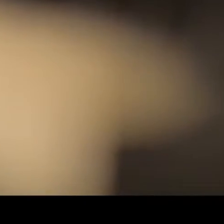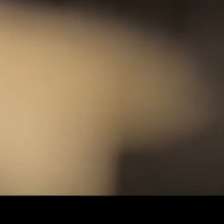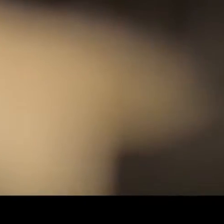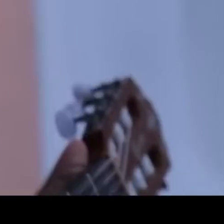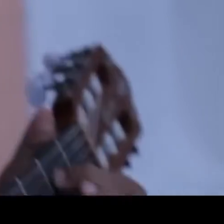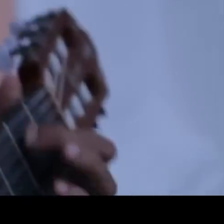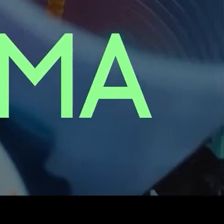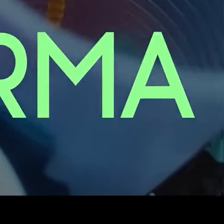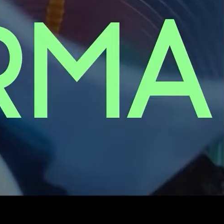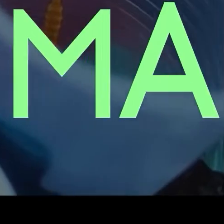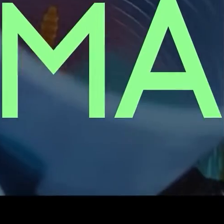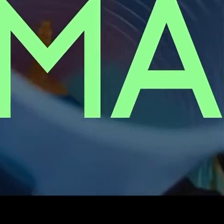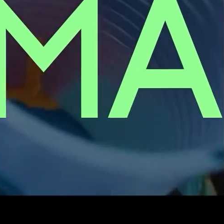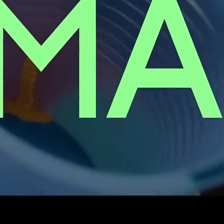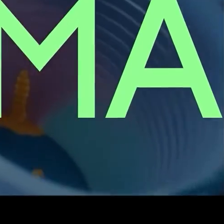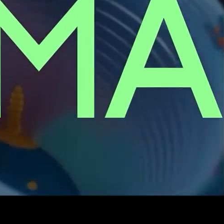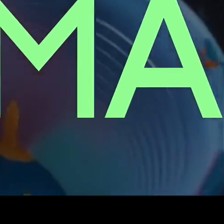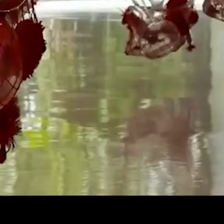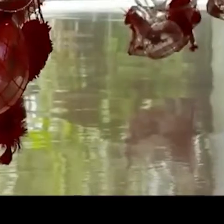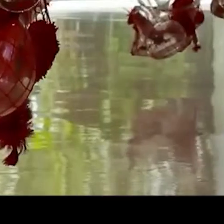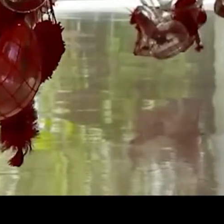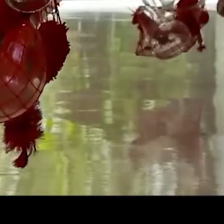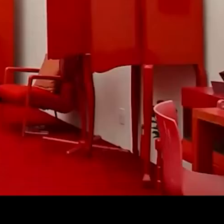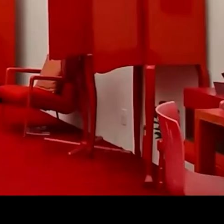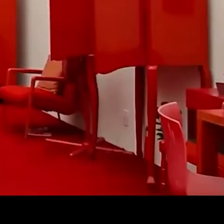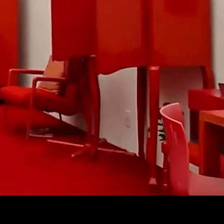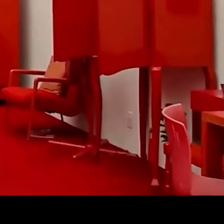A cultura é tudo aquilo que transforma.